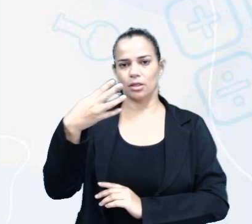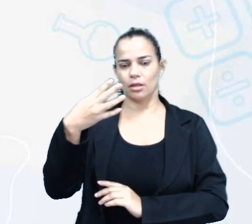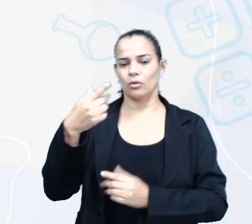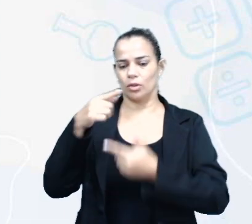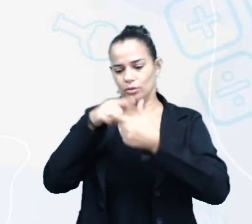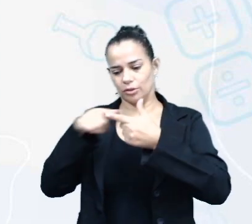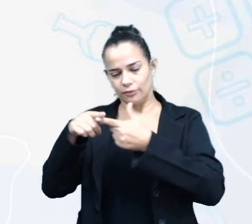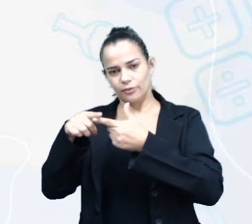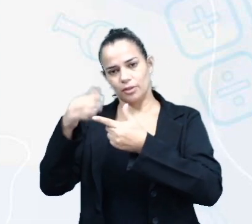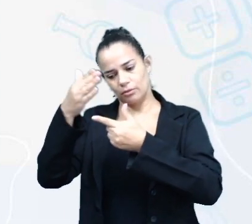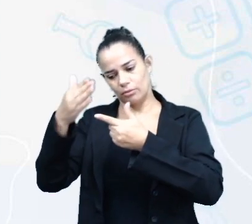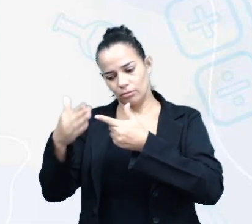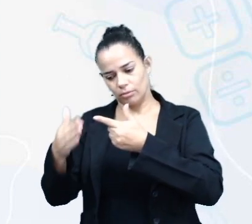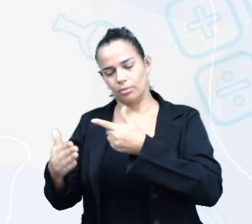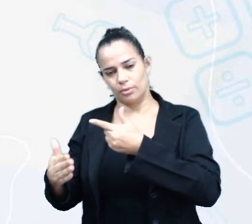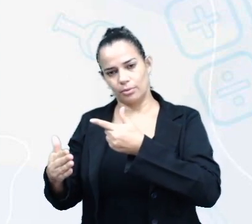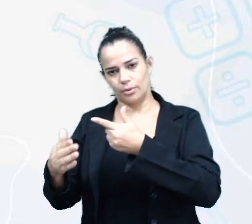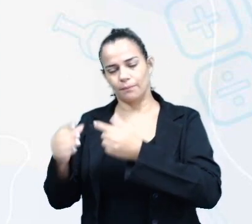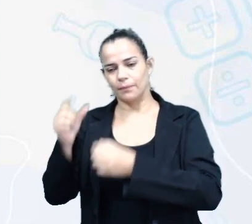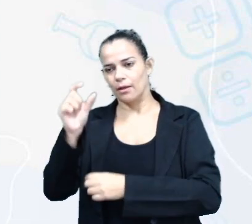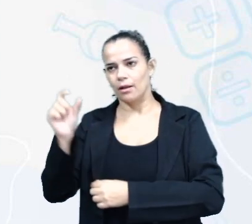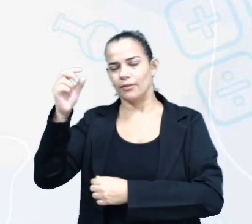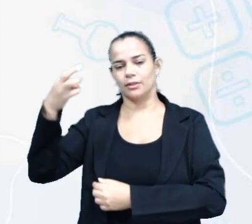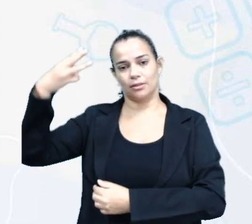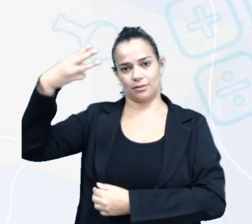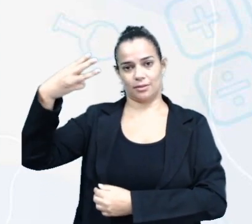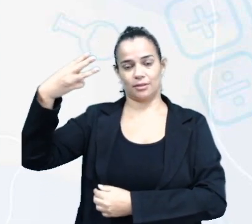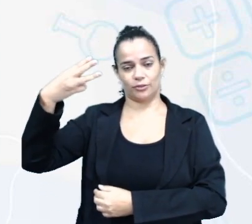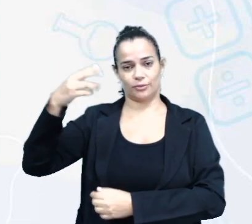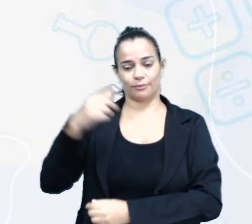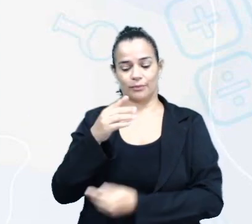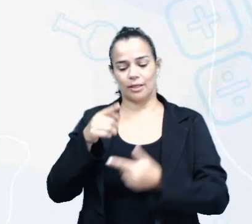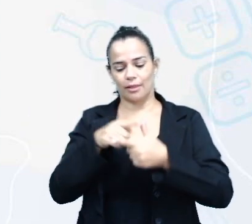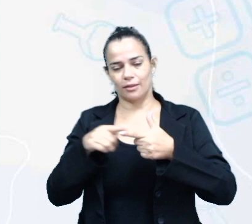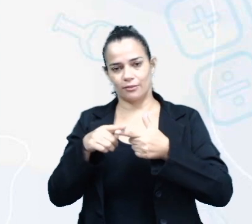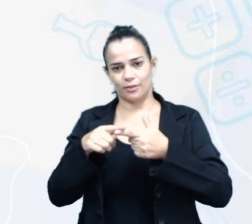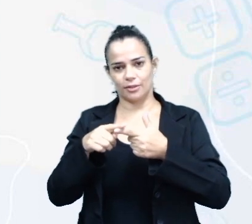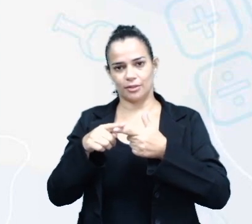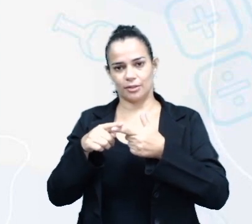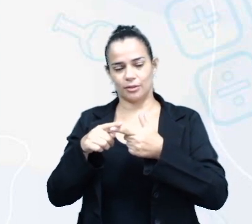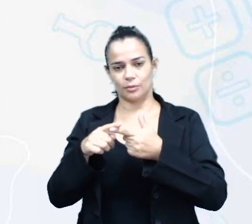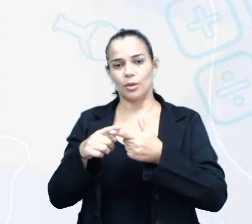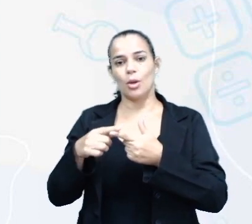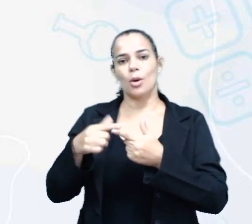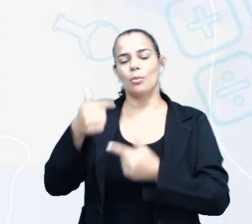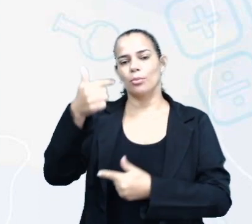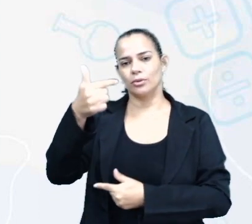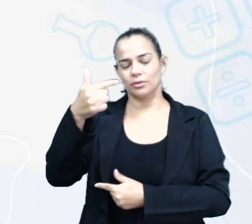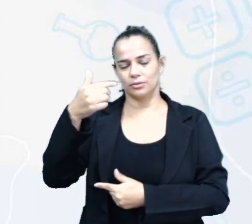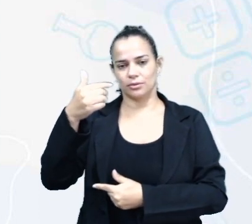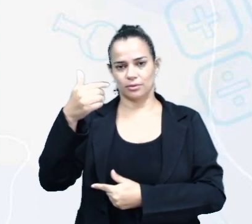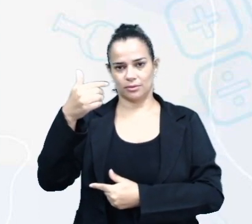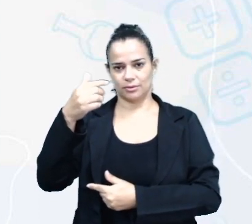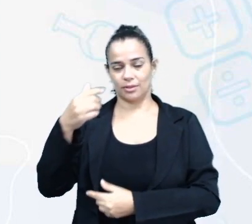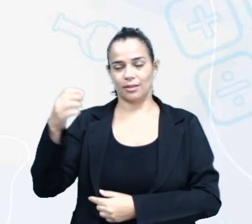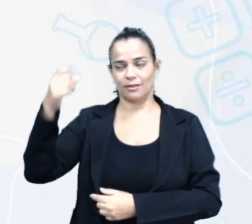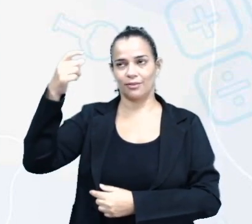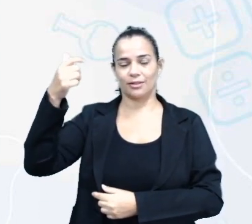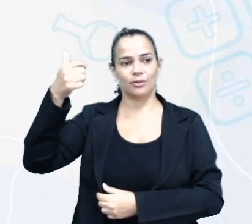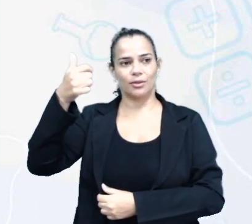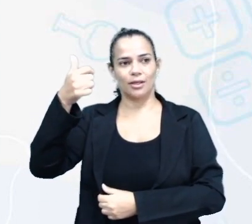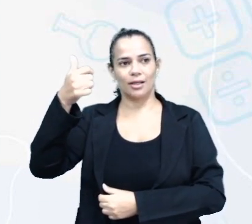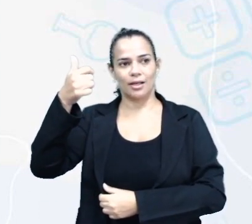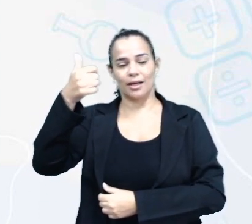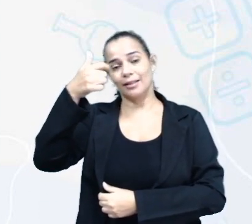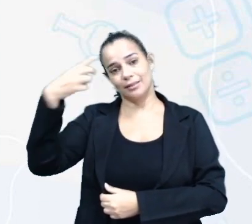2, que está elevado a 3. Dividido por 2 elevado a 13. Como é que eu vou resolver isso? Usando as propriedades